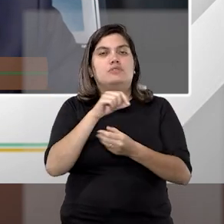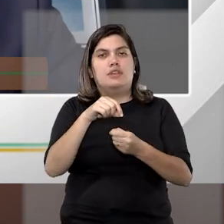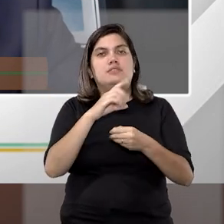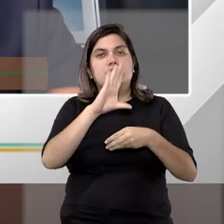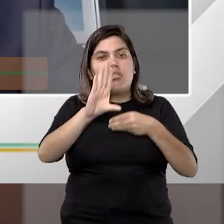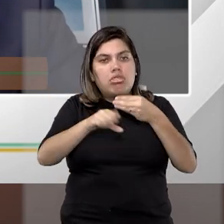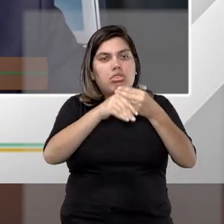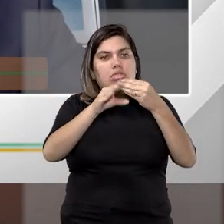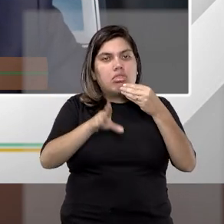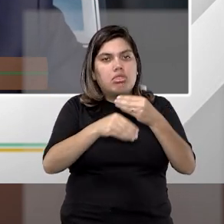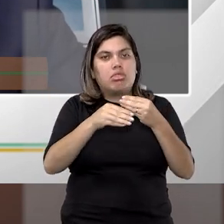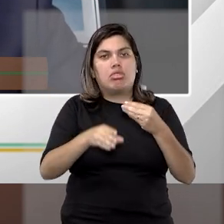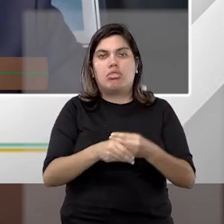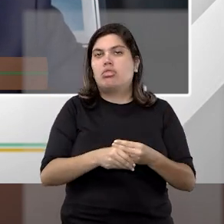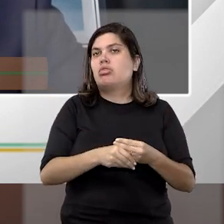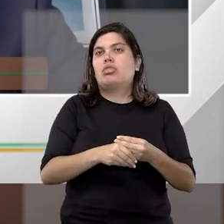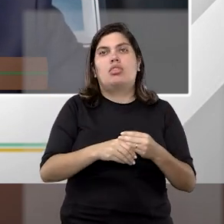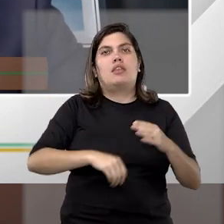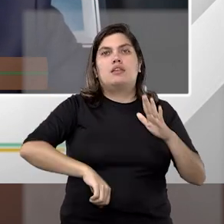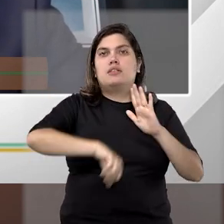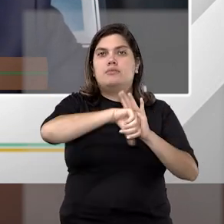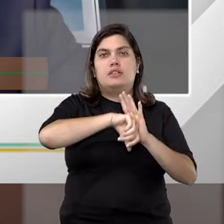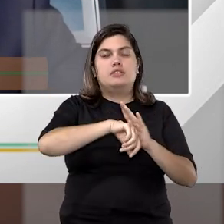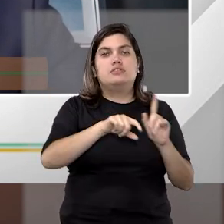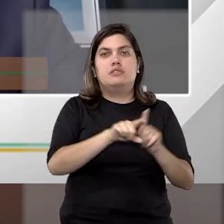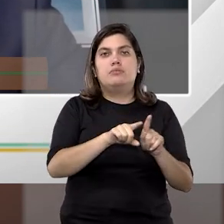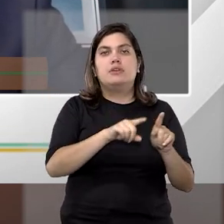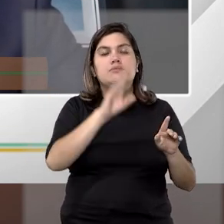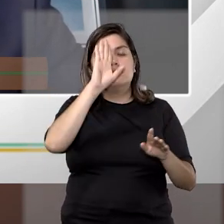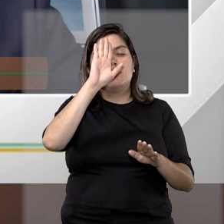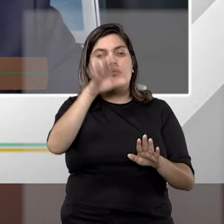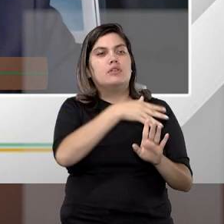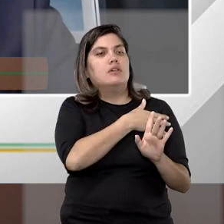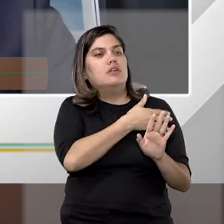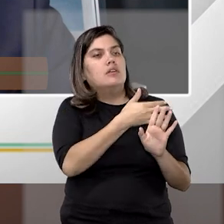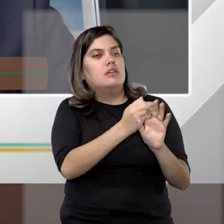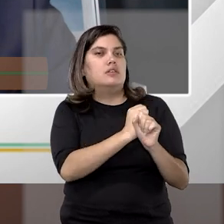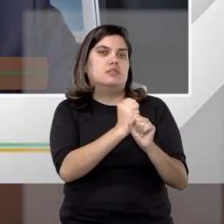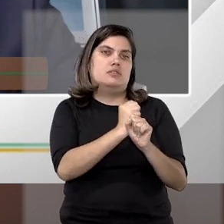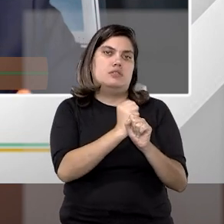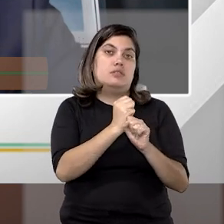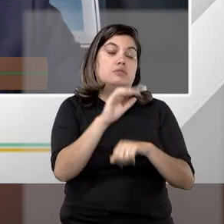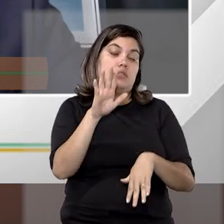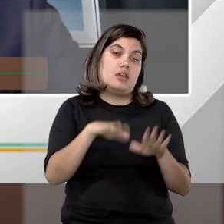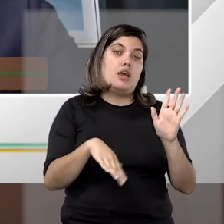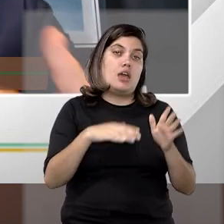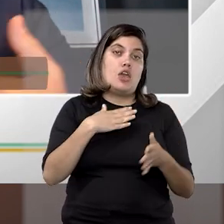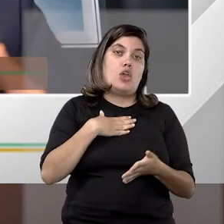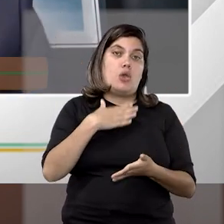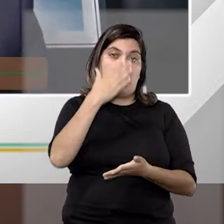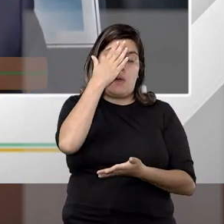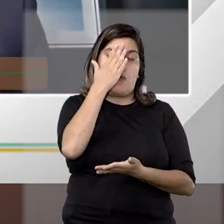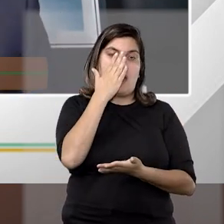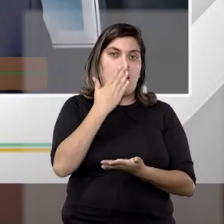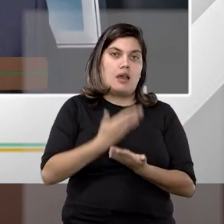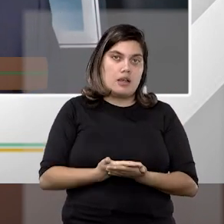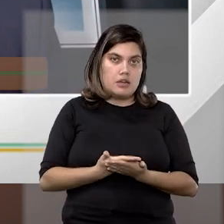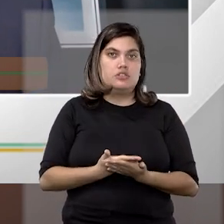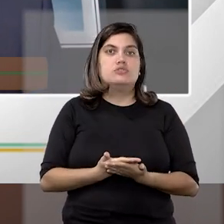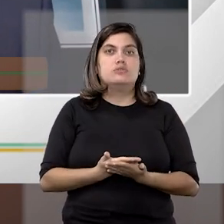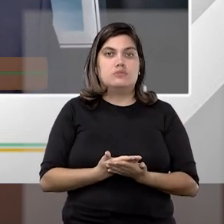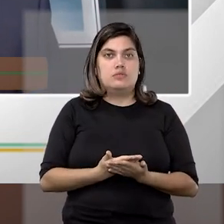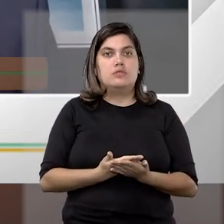tenha provocado o incremento anormal da criminalidade Principalmente nos últimos anos e talvez e eu aí